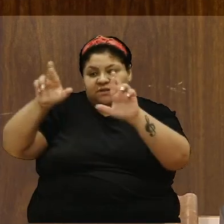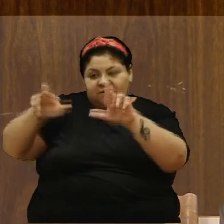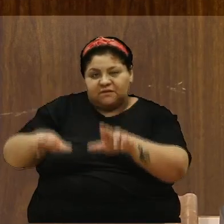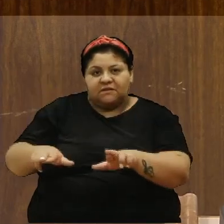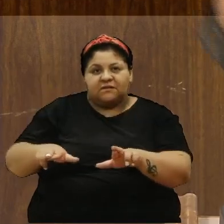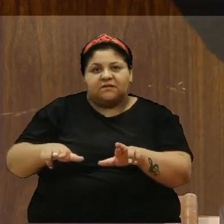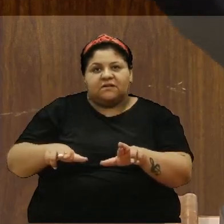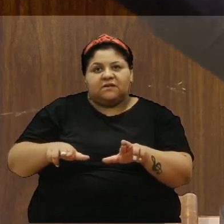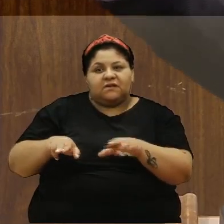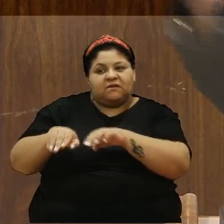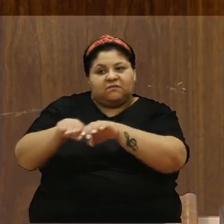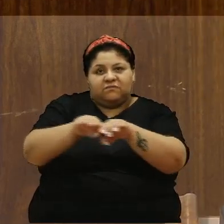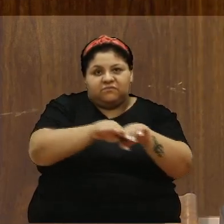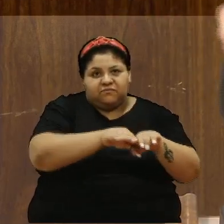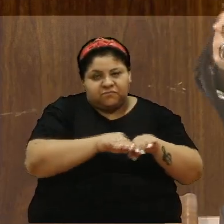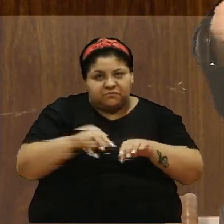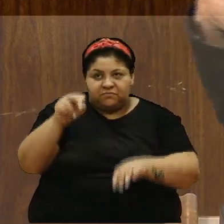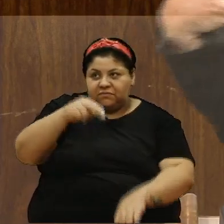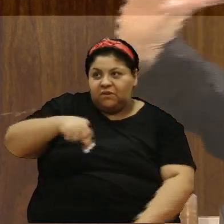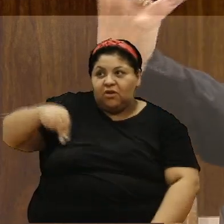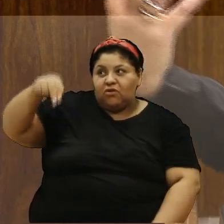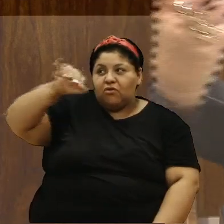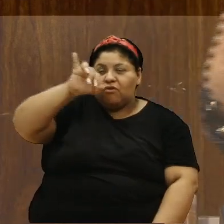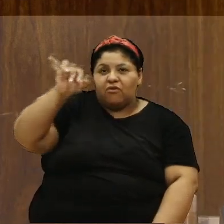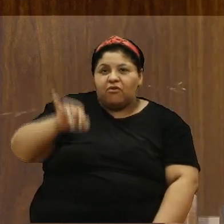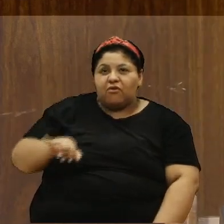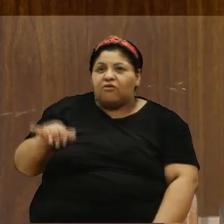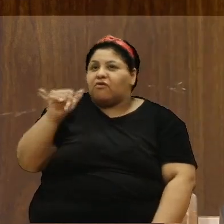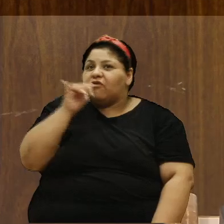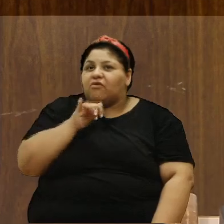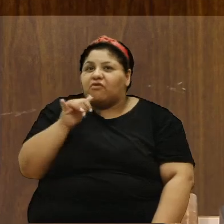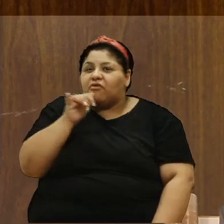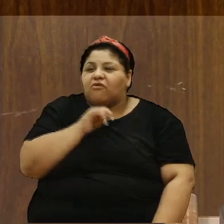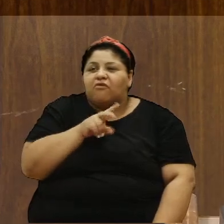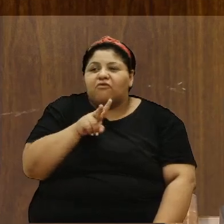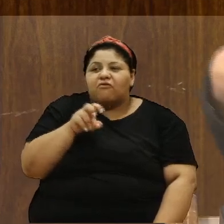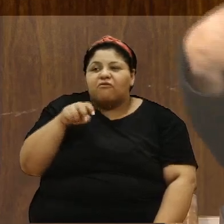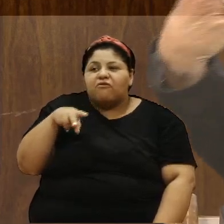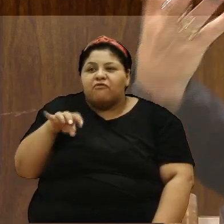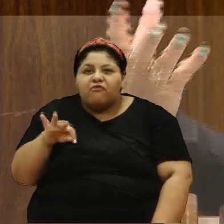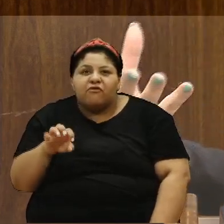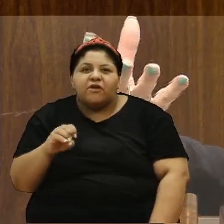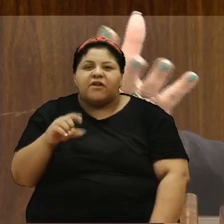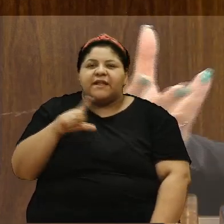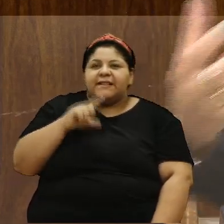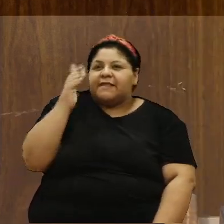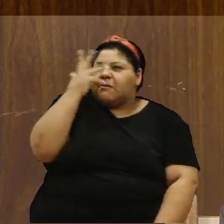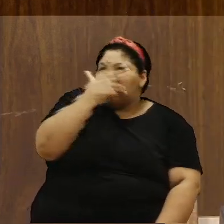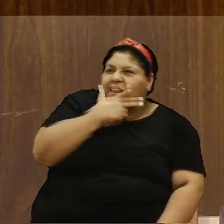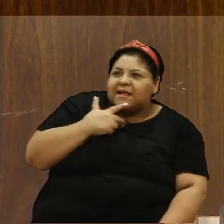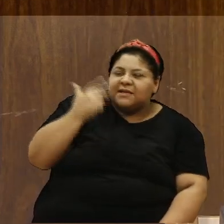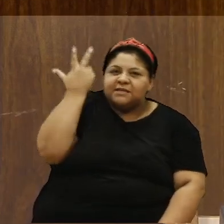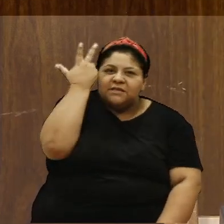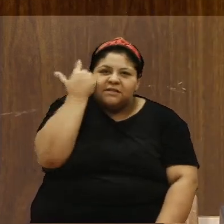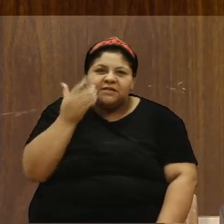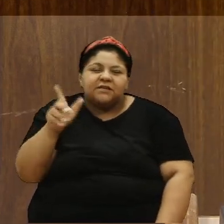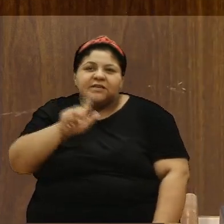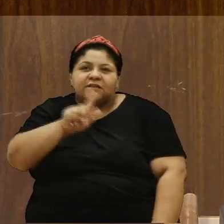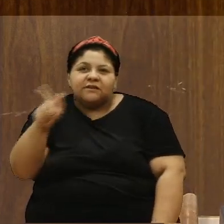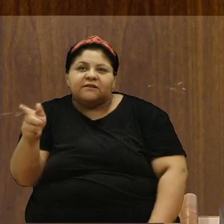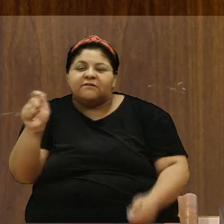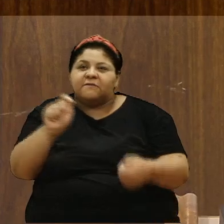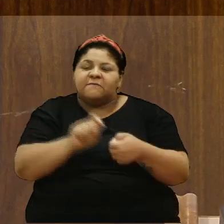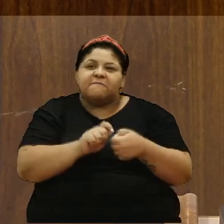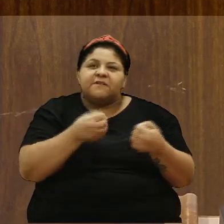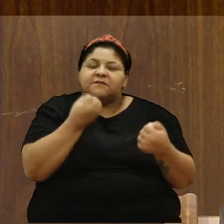se assemelha ao norte da Itália, por exemplo, a toda a região do Vêneto, que tem belezas naturais. Já Gramado faz